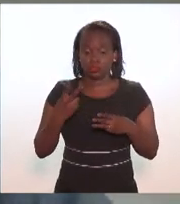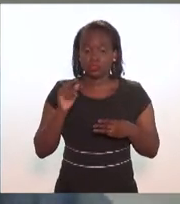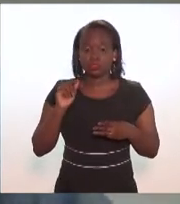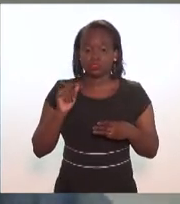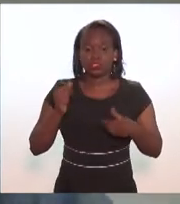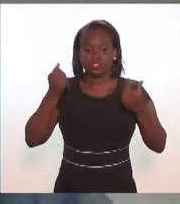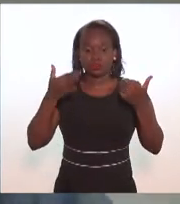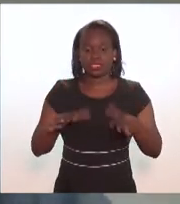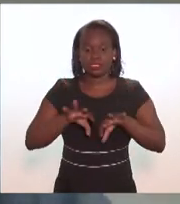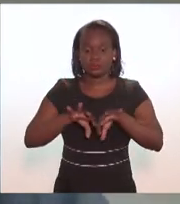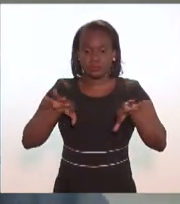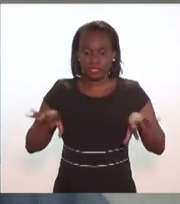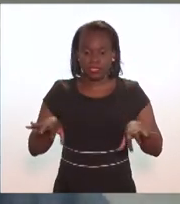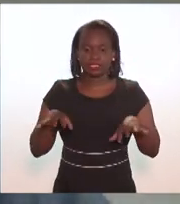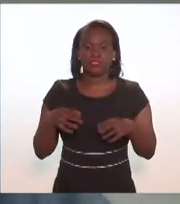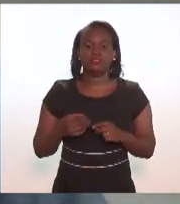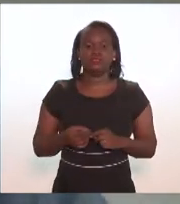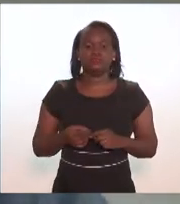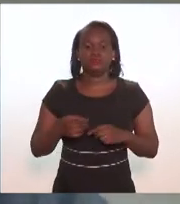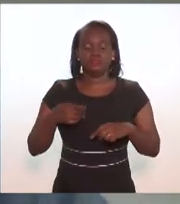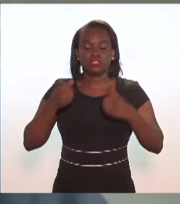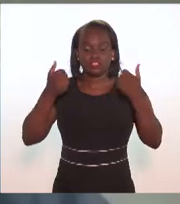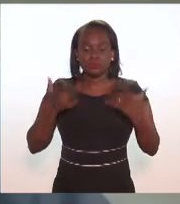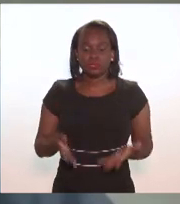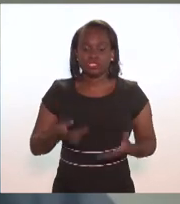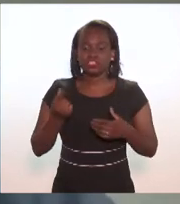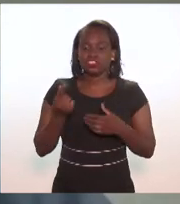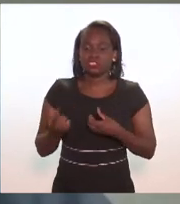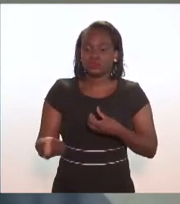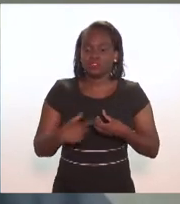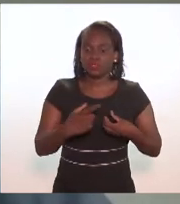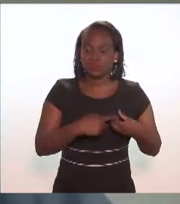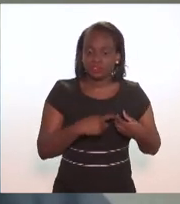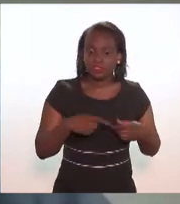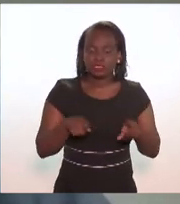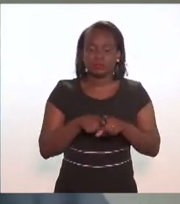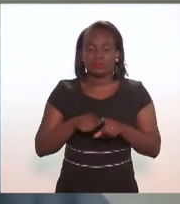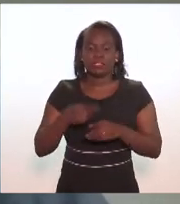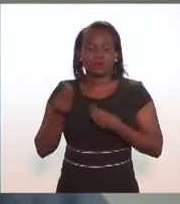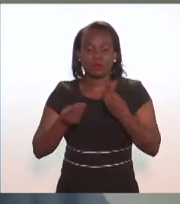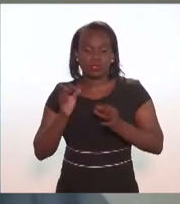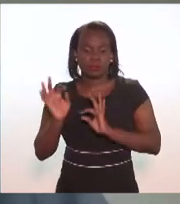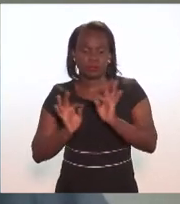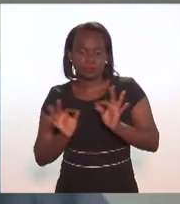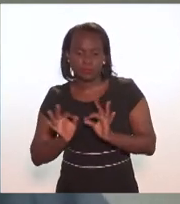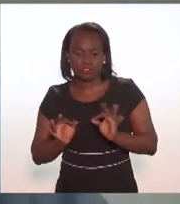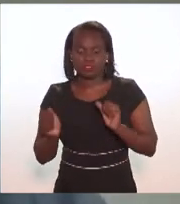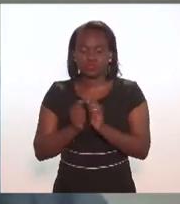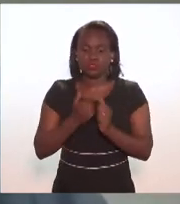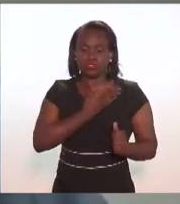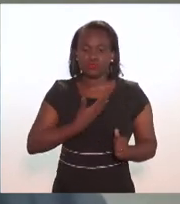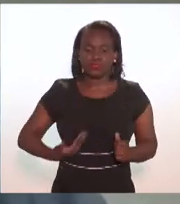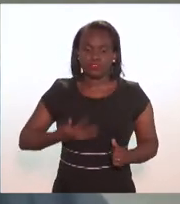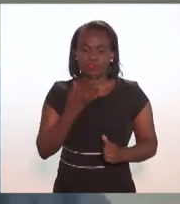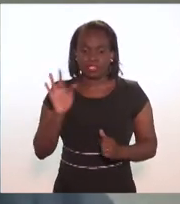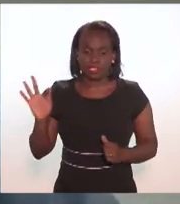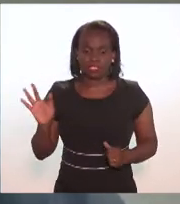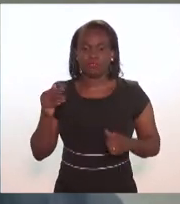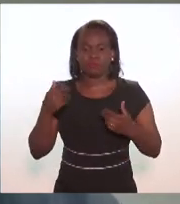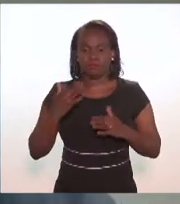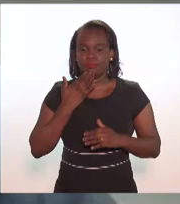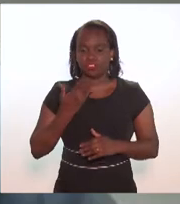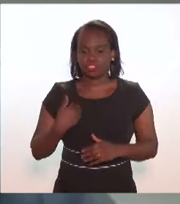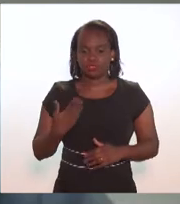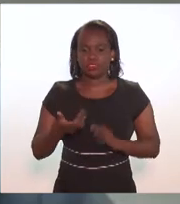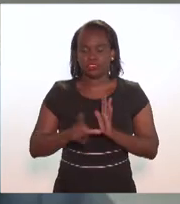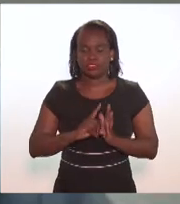em separado um pouco de regime de recuperação fiscal e as tratativas que estão em curso com o governo federal, conforme solicitado.